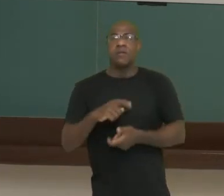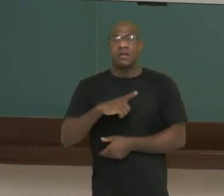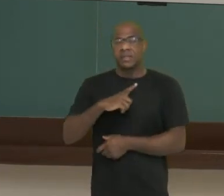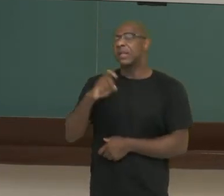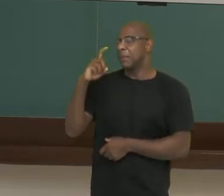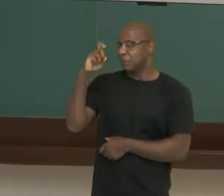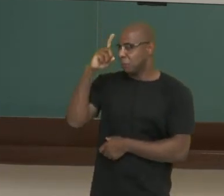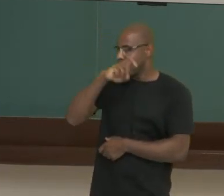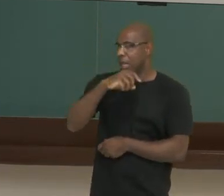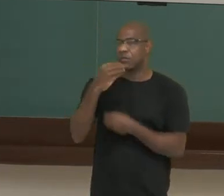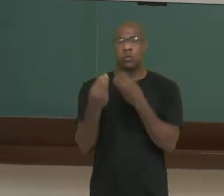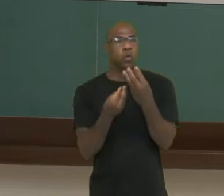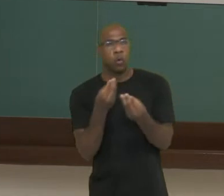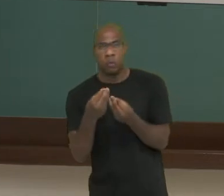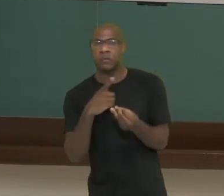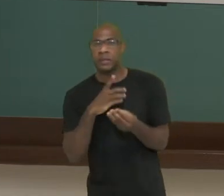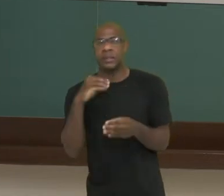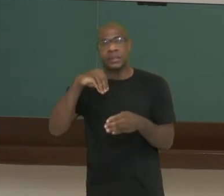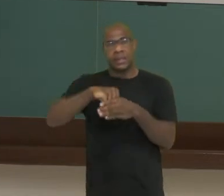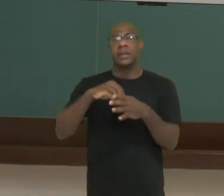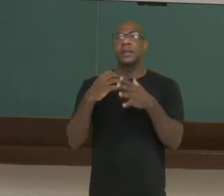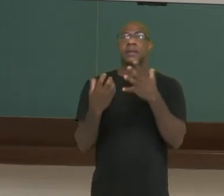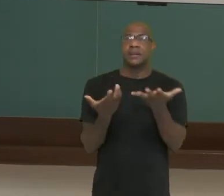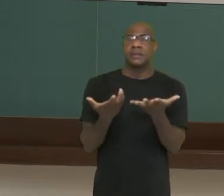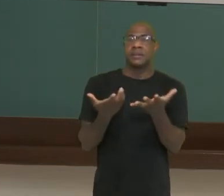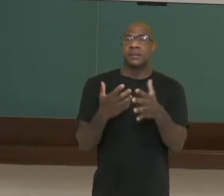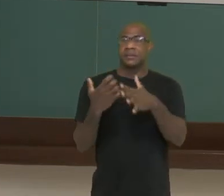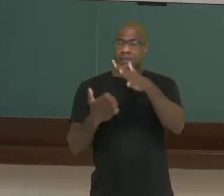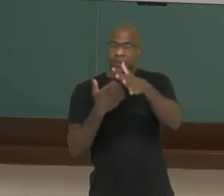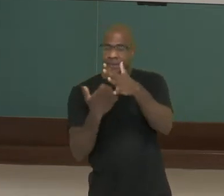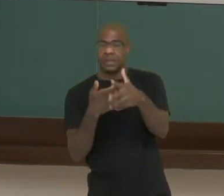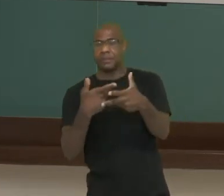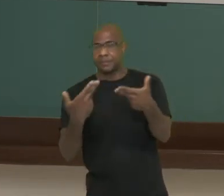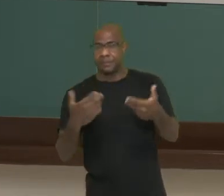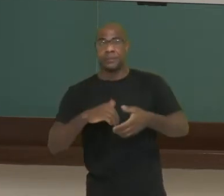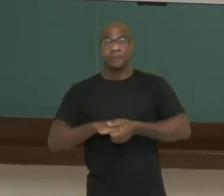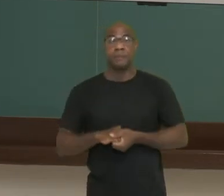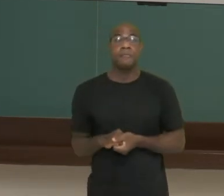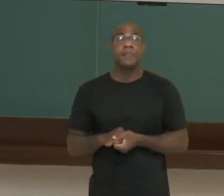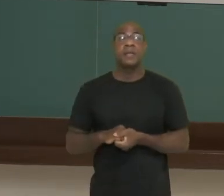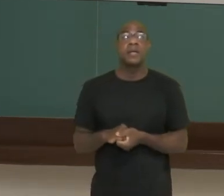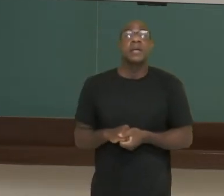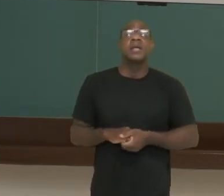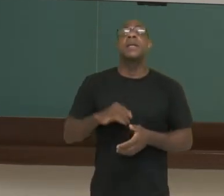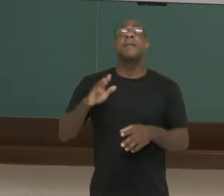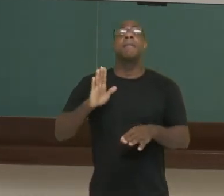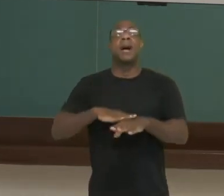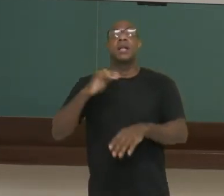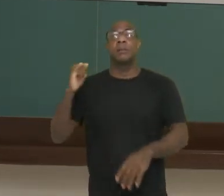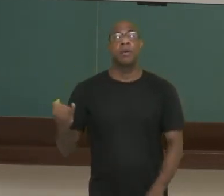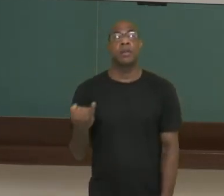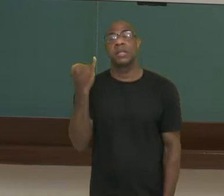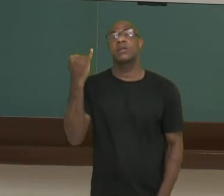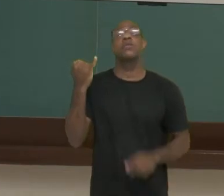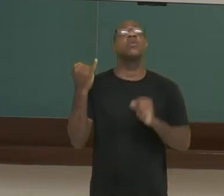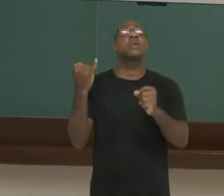ele constantemente dentro da sua carta de cafés, né? E a mais importante, talvez, do